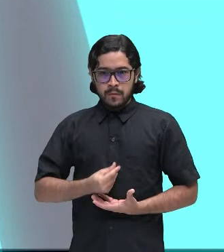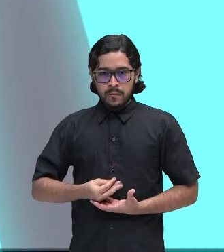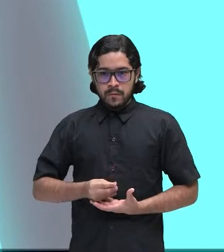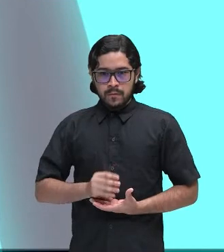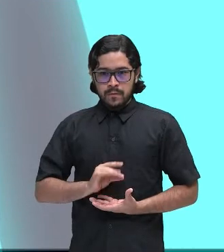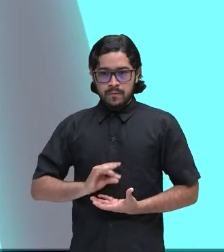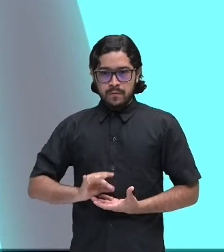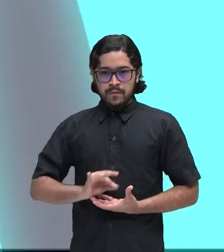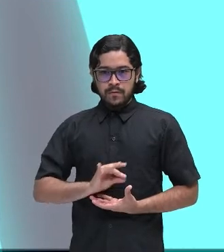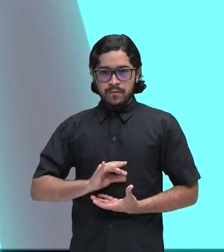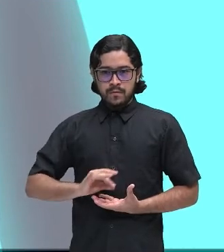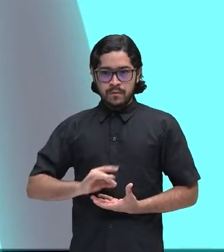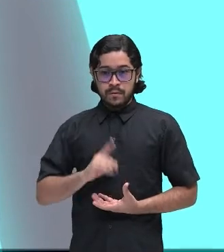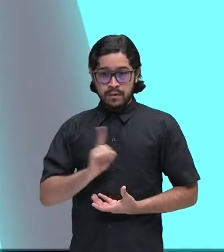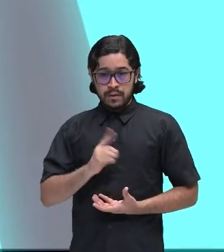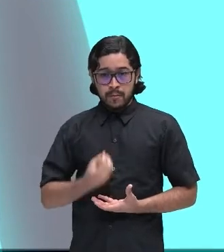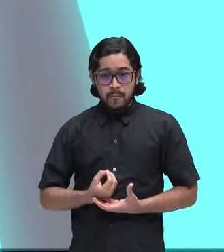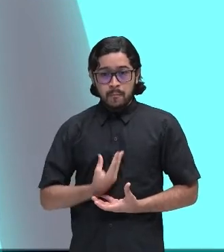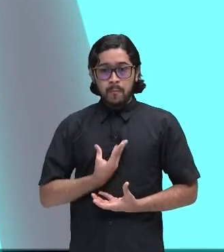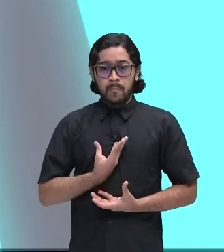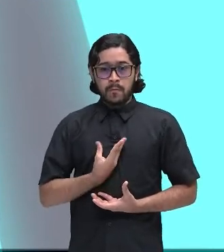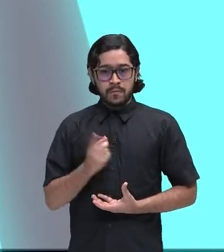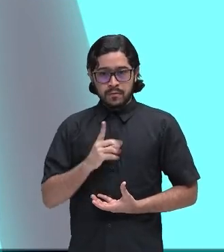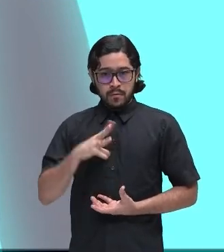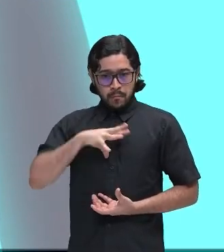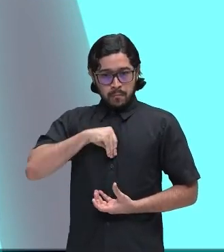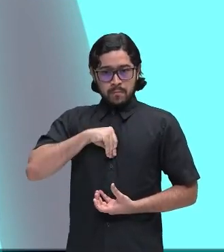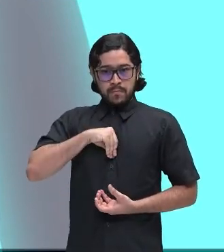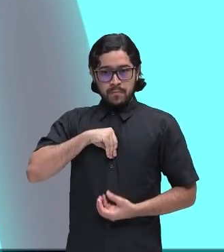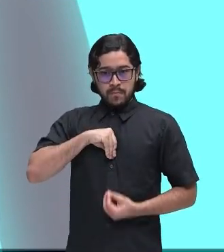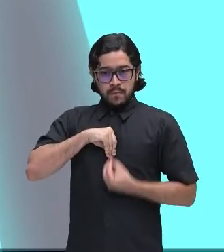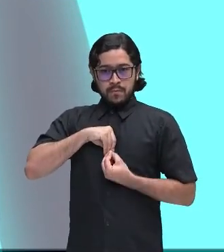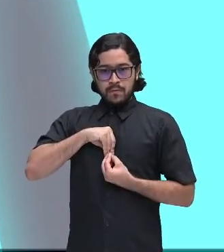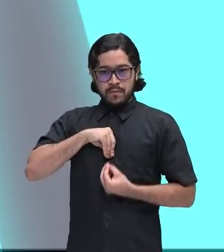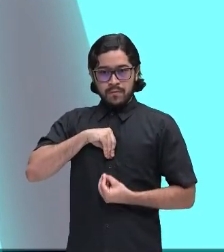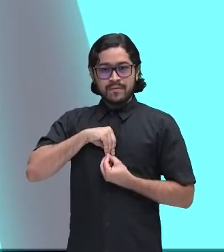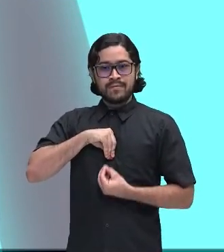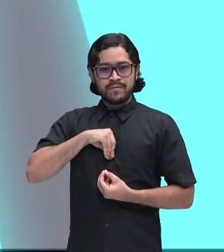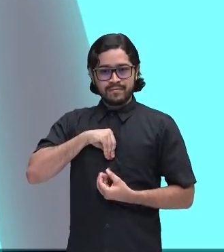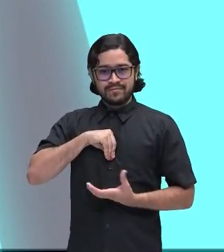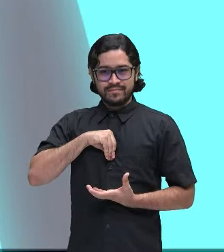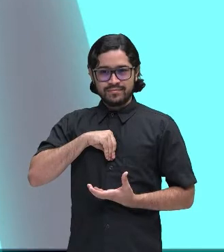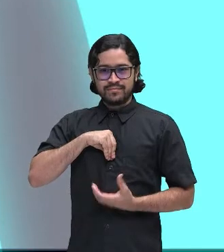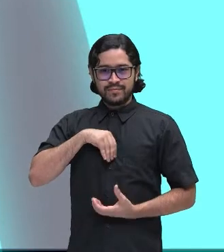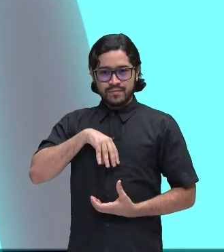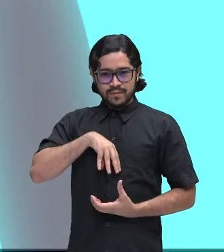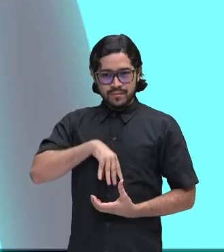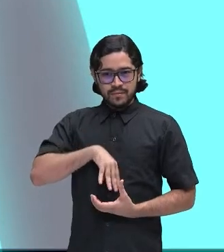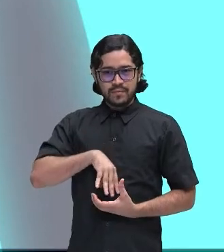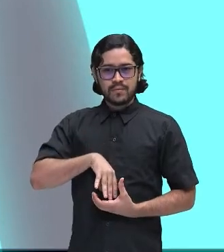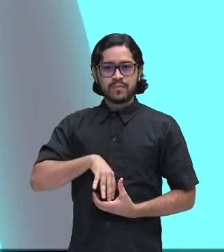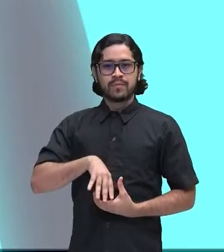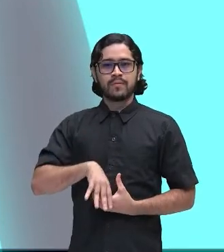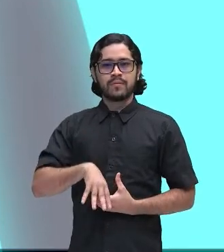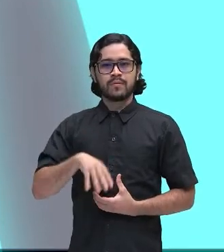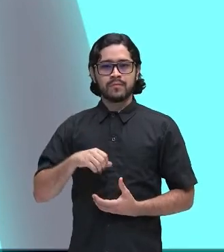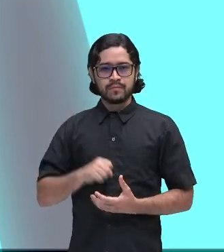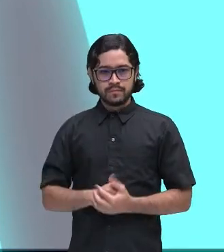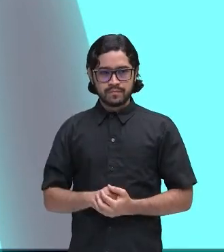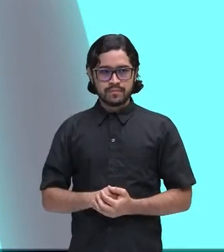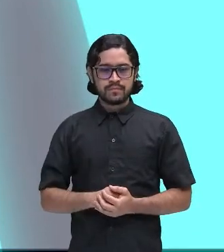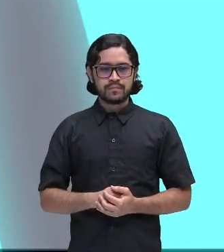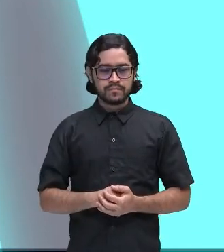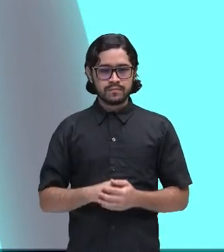não volte para o esôfago e cause danos aí por conta da sua acidez elevada, certinho? A mesma coisa, olha,